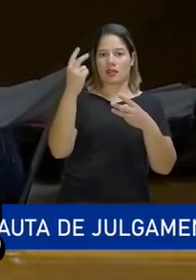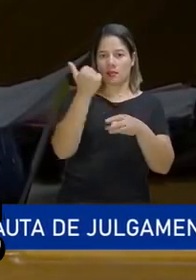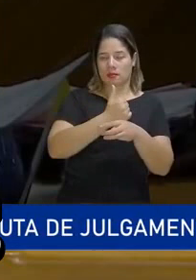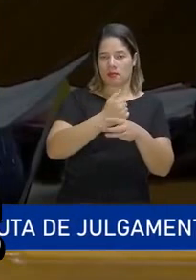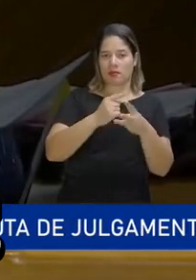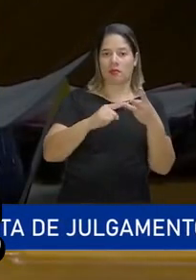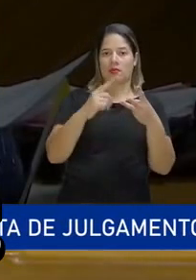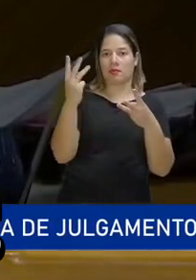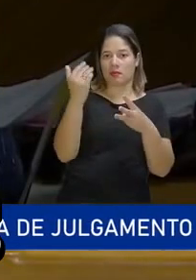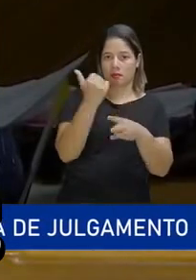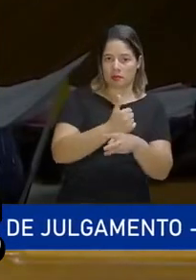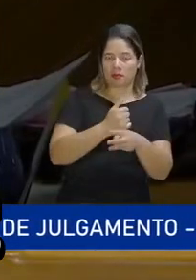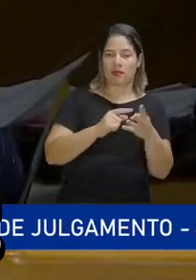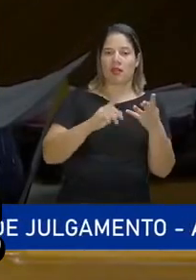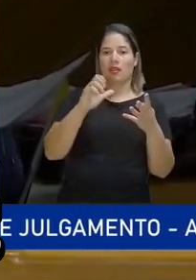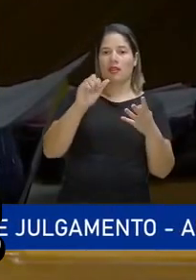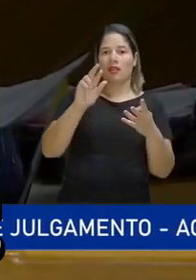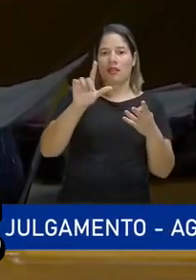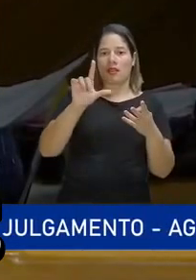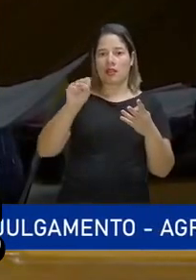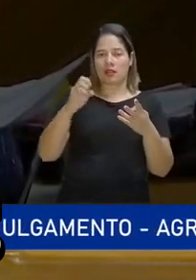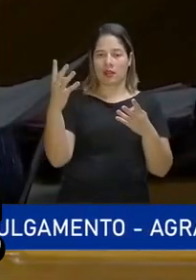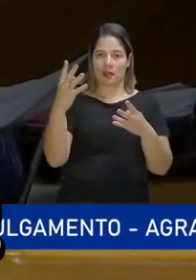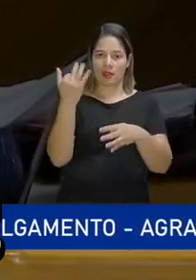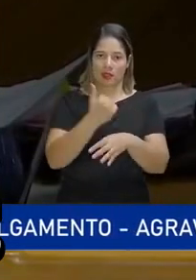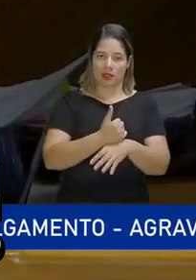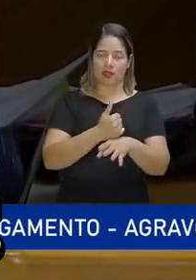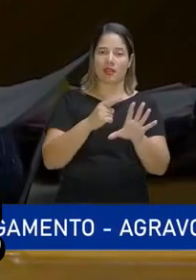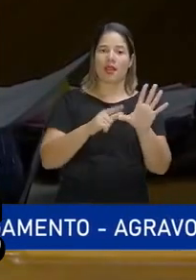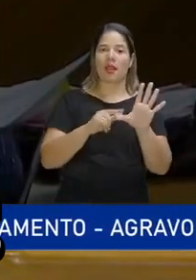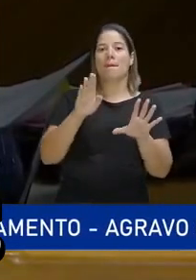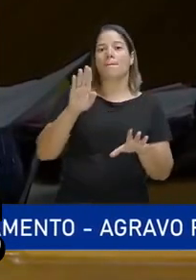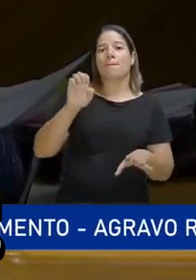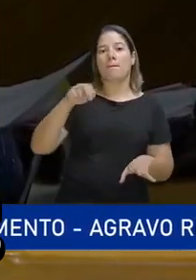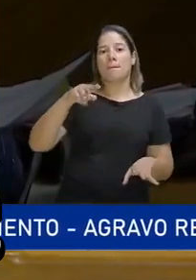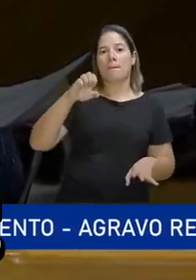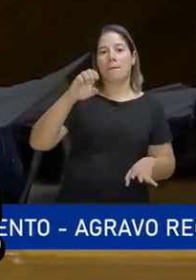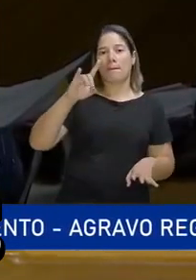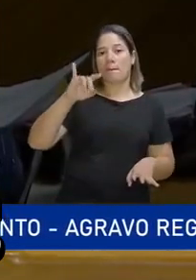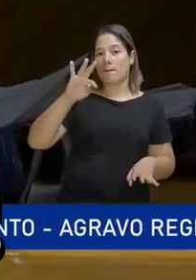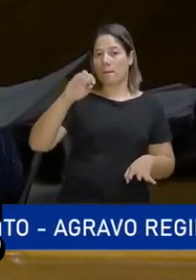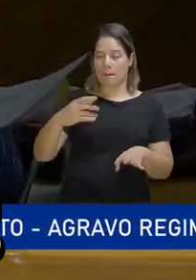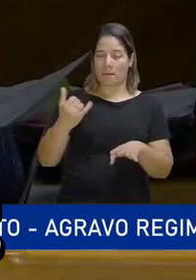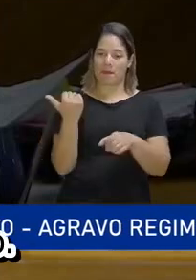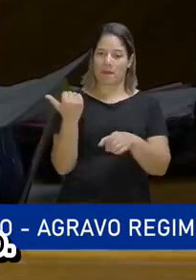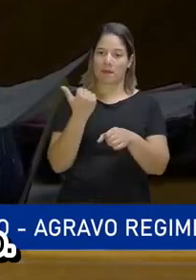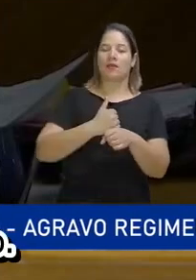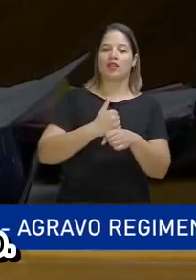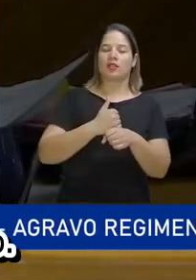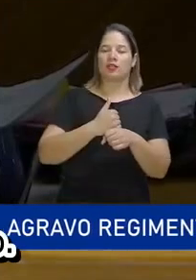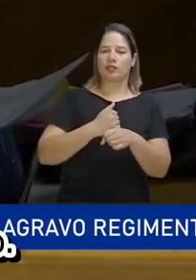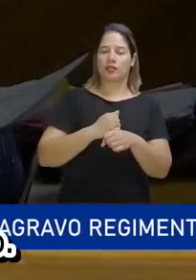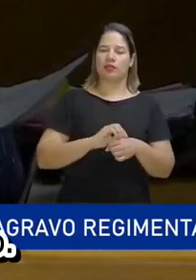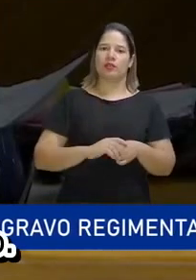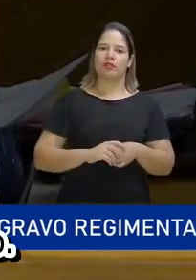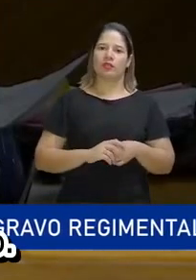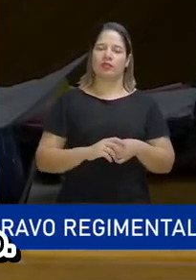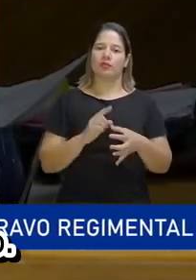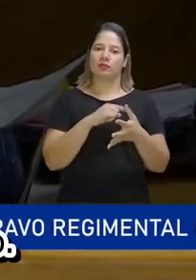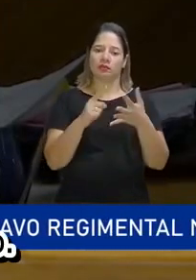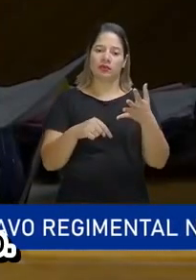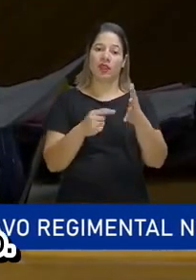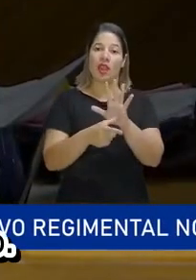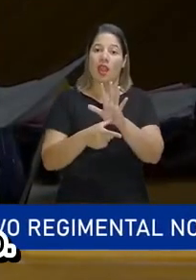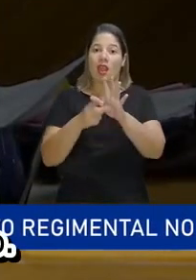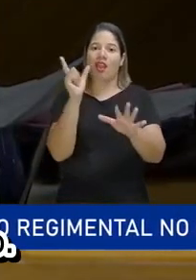Ricardo Magno, quarto suplente, e Benedito da Gama, quinto suplente, os quais teriam pedido desfiliação do